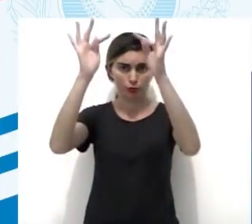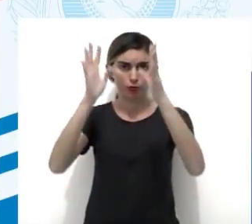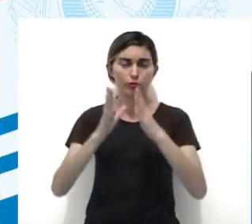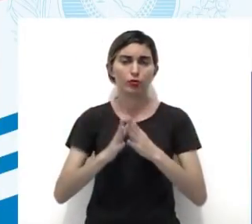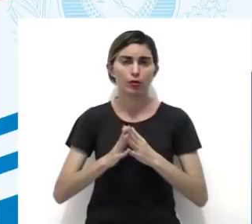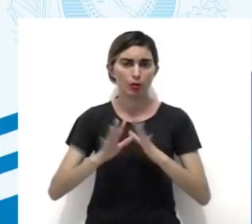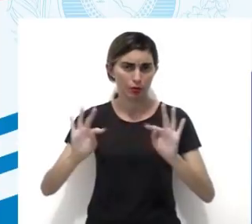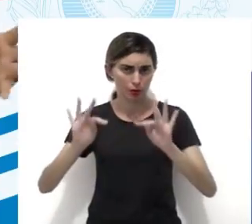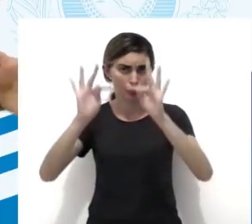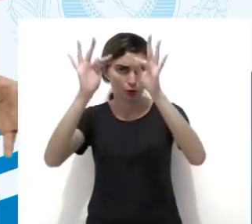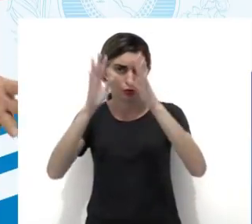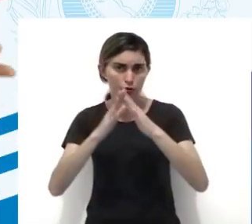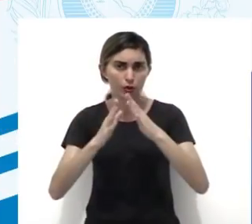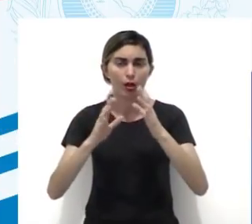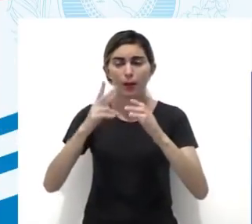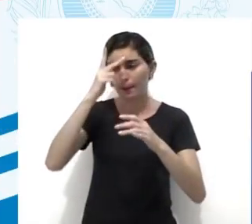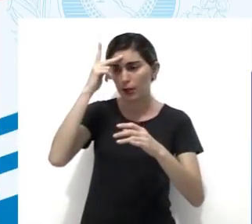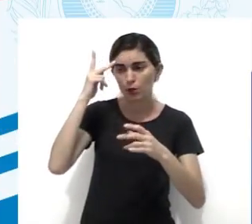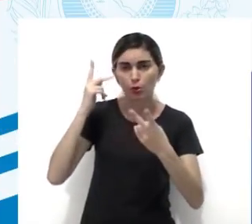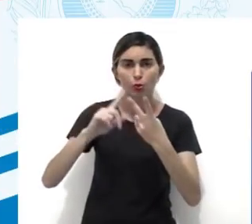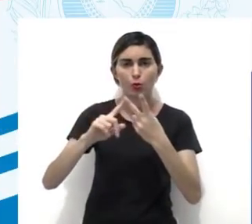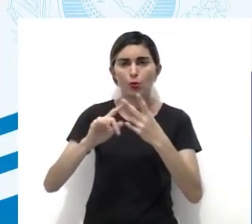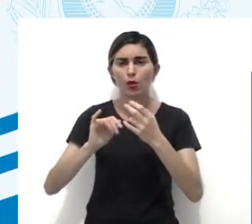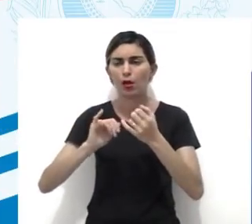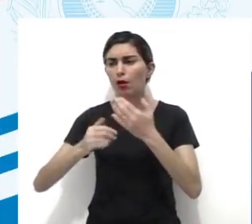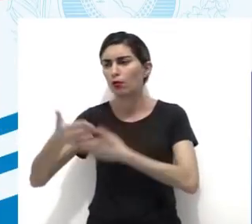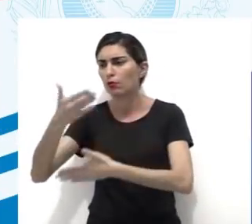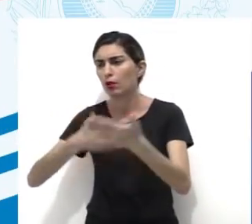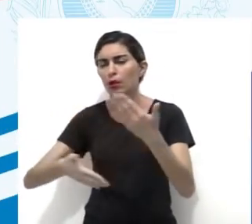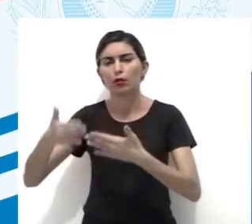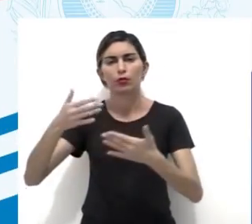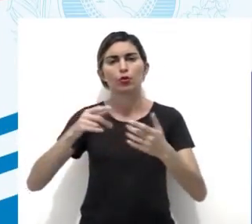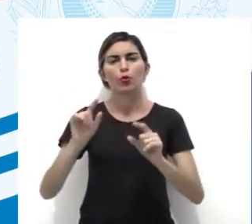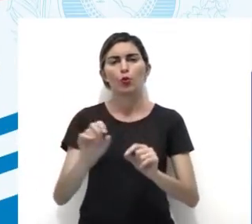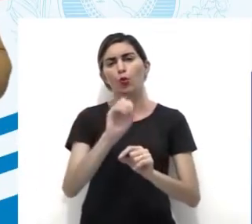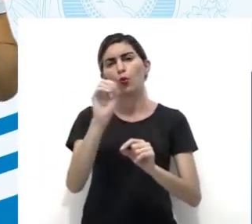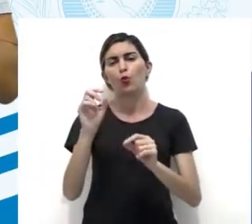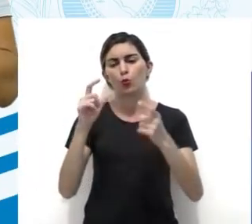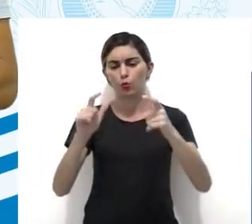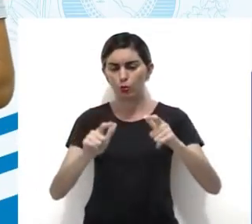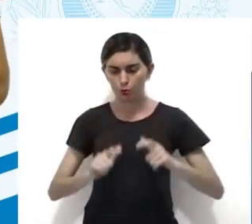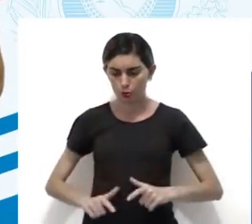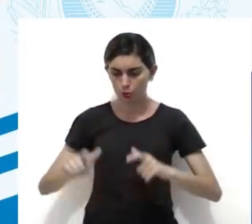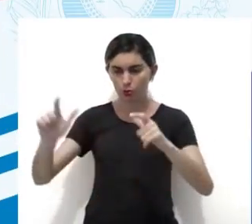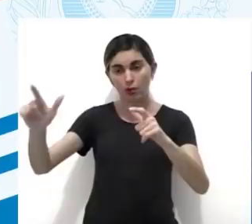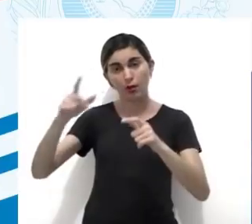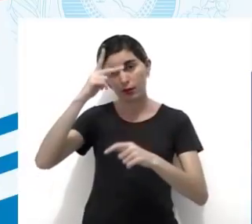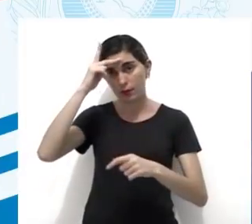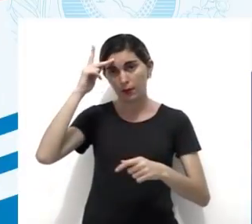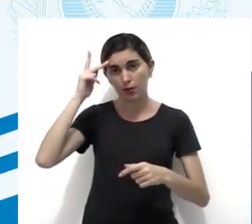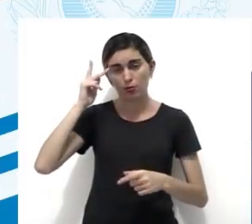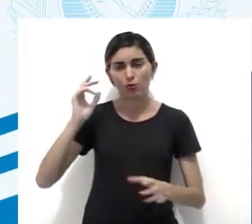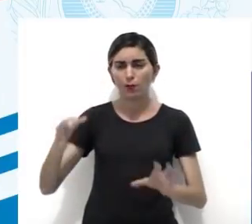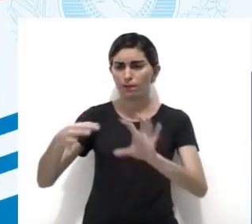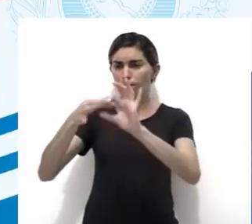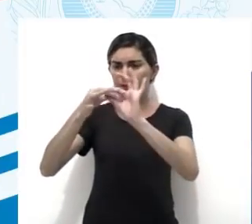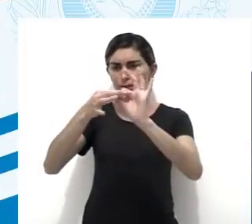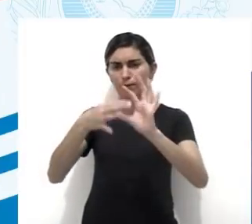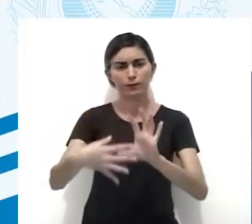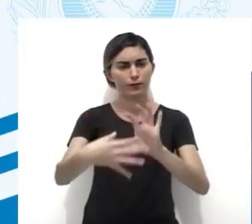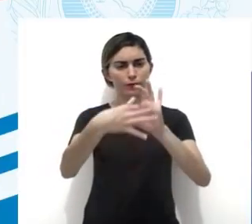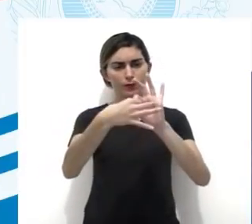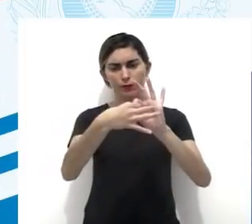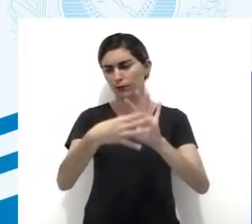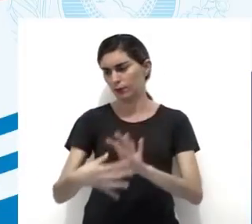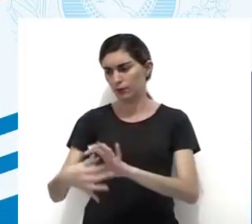se relacionam e se integram através de redes e fluxos, ou seja, lugares e pessoas vão estar integralizadas,